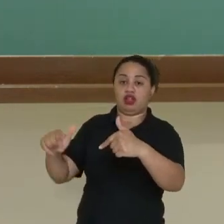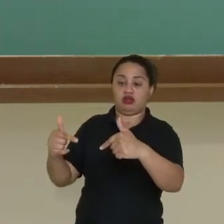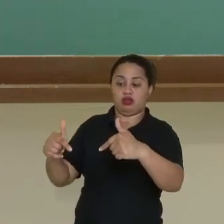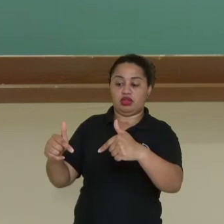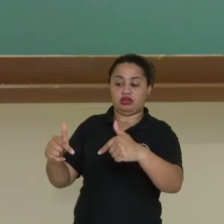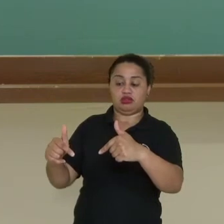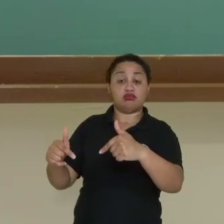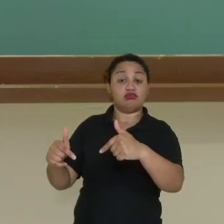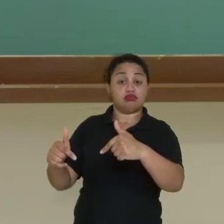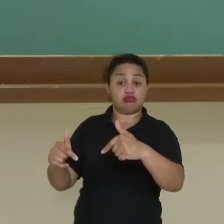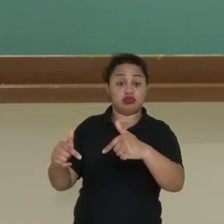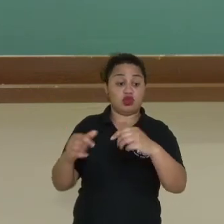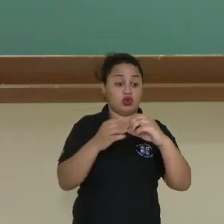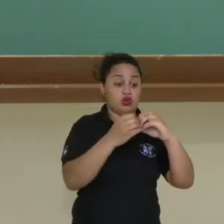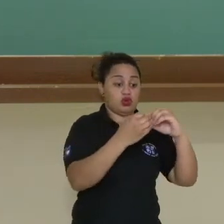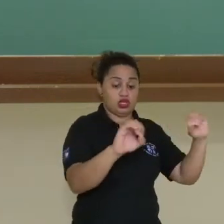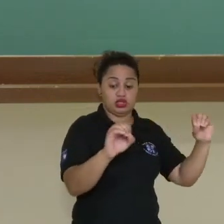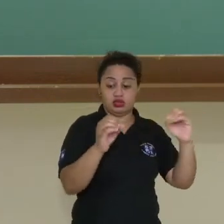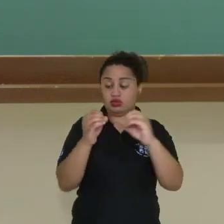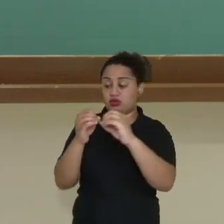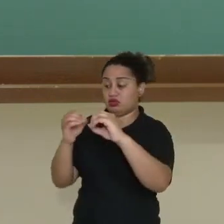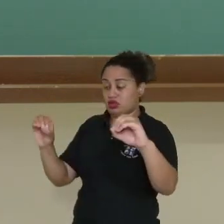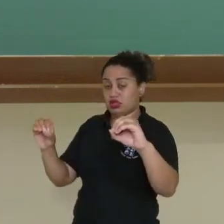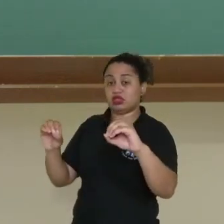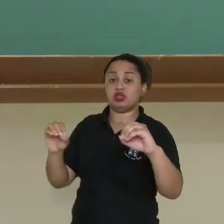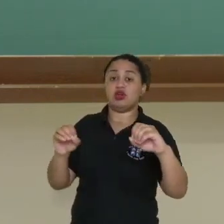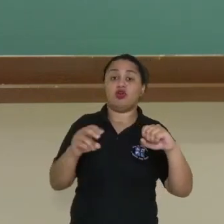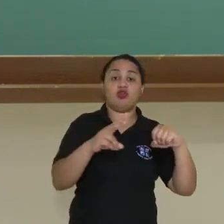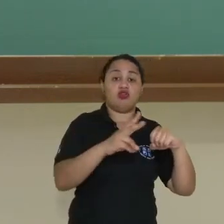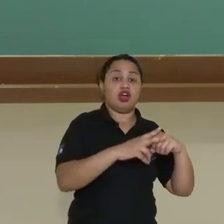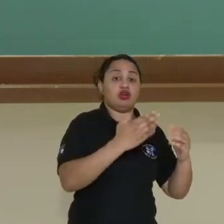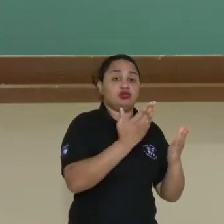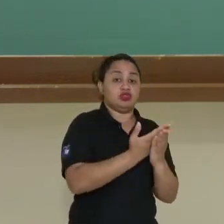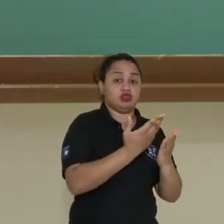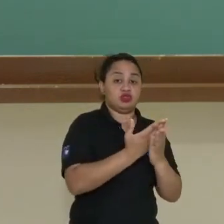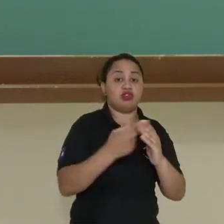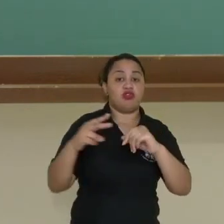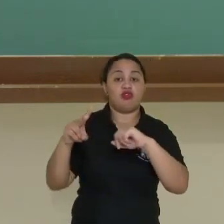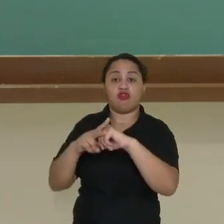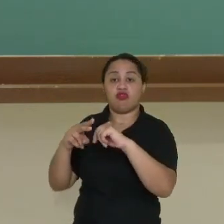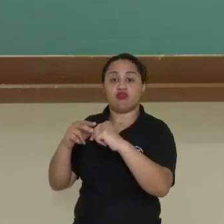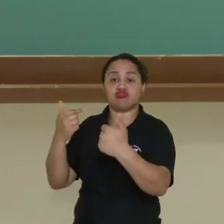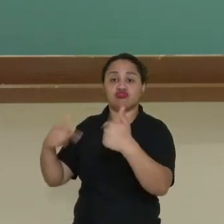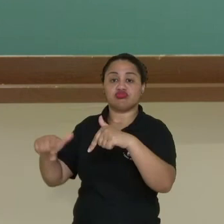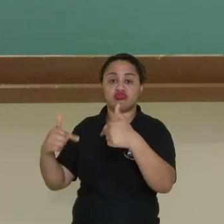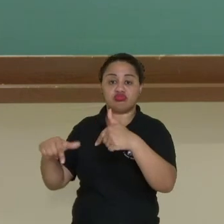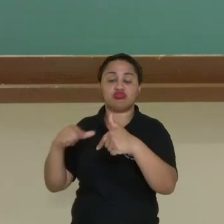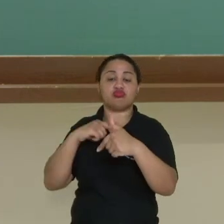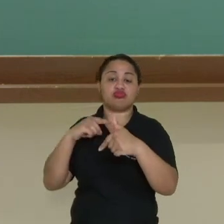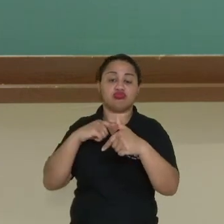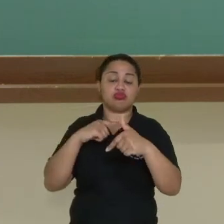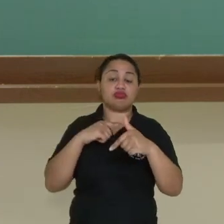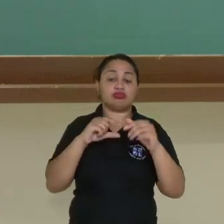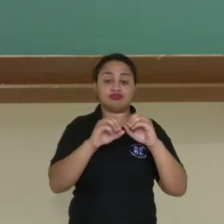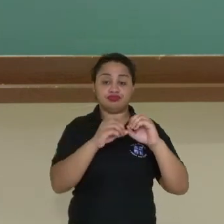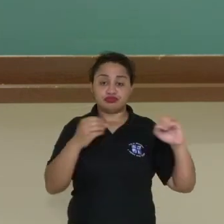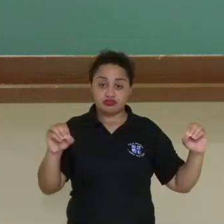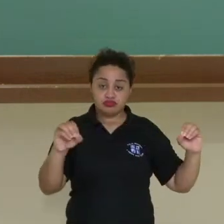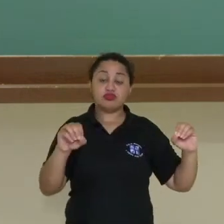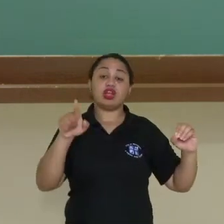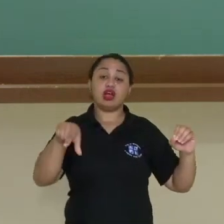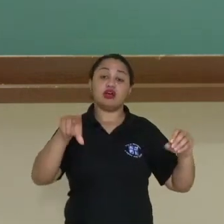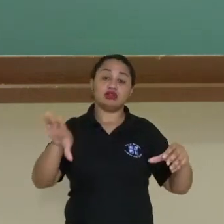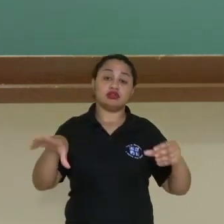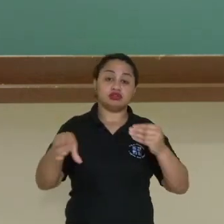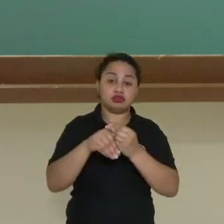Opa, eu tenho duas orações, né? O verbo estudar e o verbo trabalhar estão presentes nesse período. Então, a gente tem um período